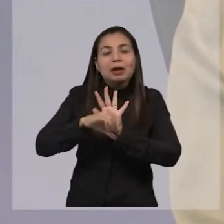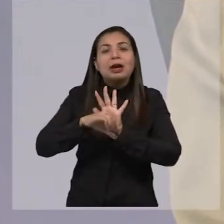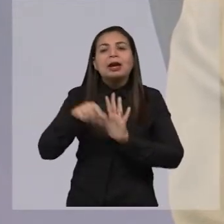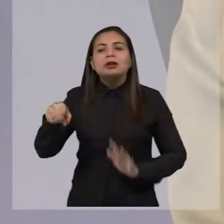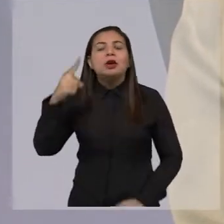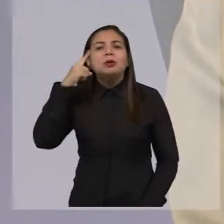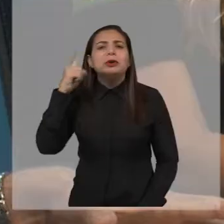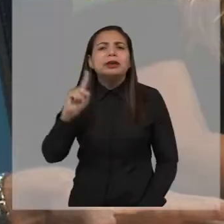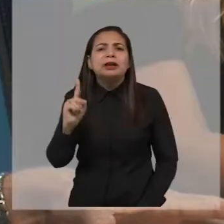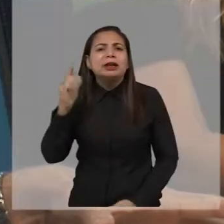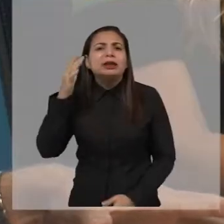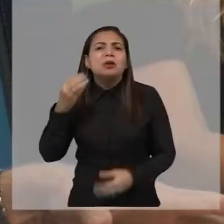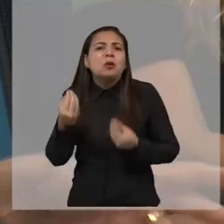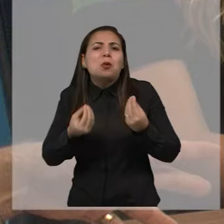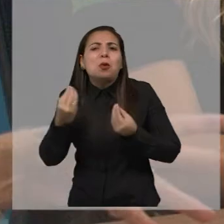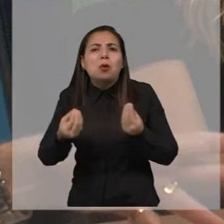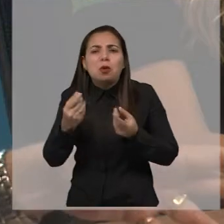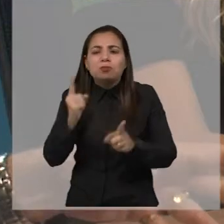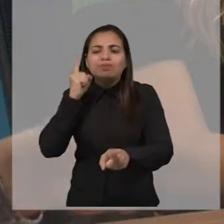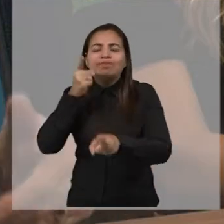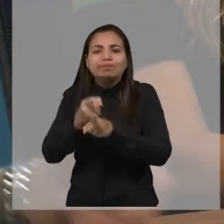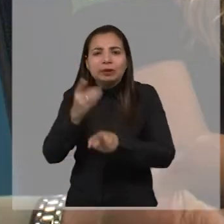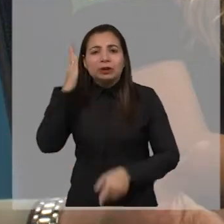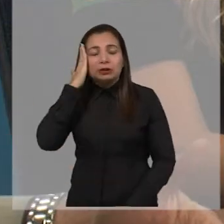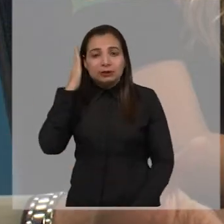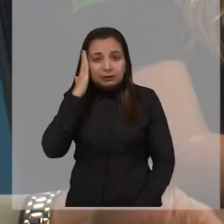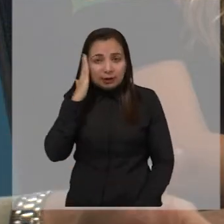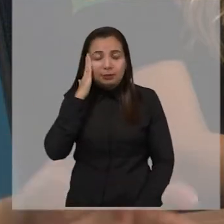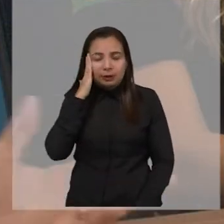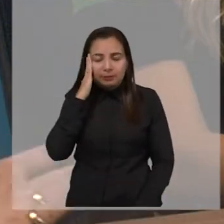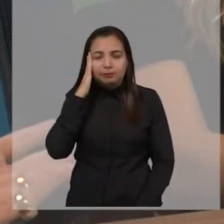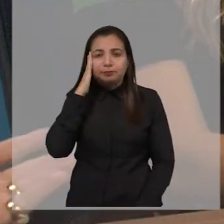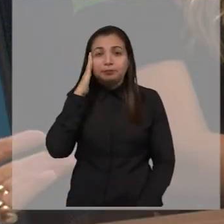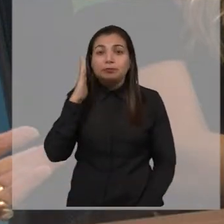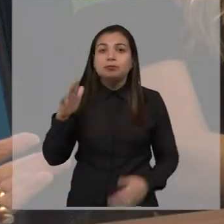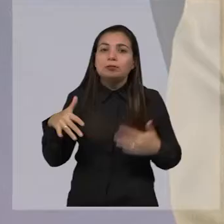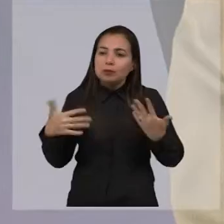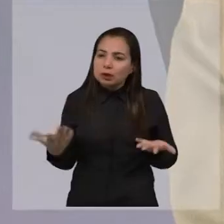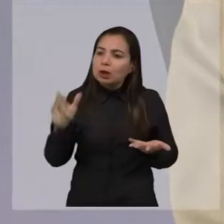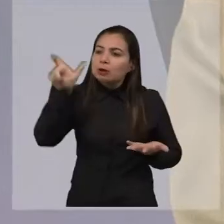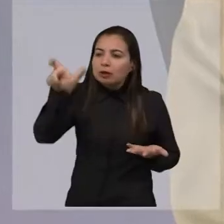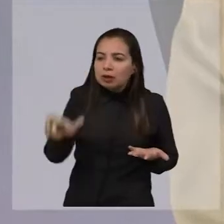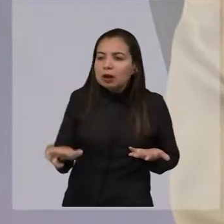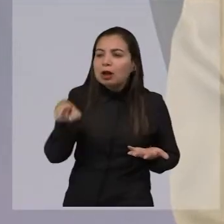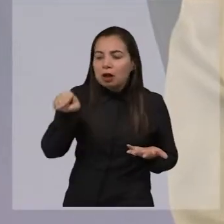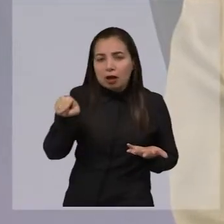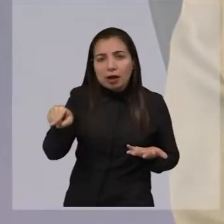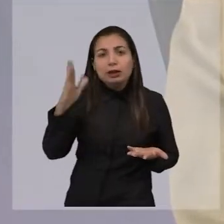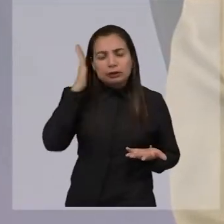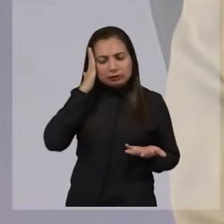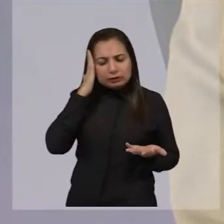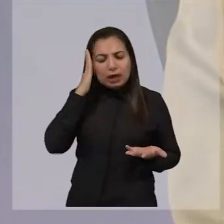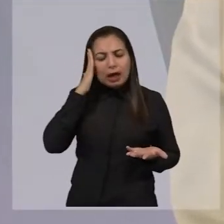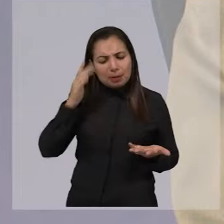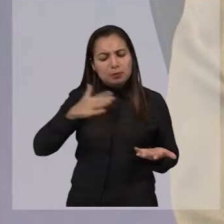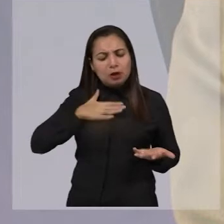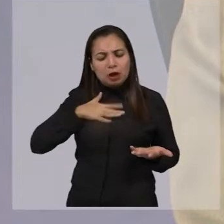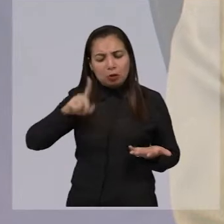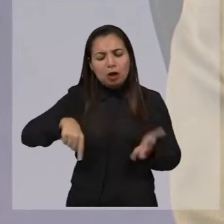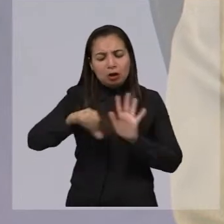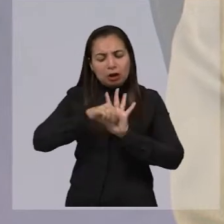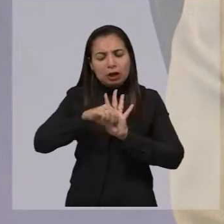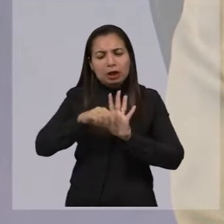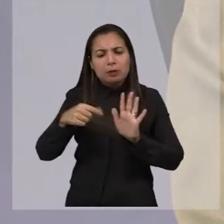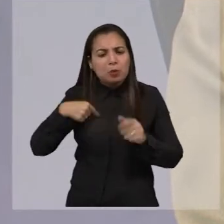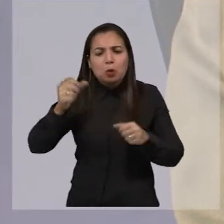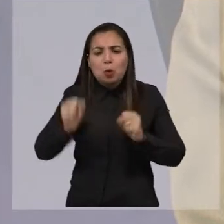entendendo não consegue se conduzir, se determinar conforme esse entendimento. É o caso do sociopata. Ele sabe que é criminoso, ele sabe que aquilo não